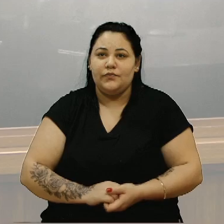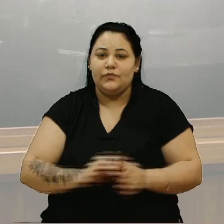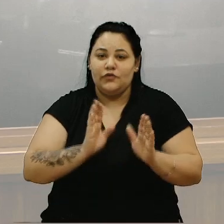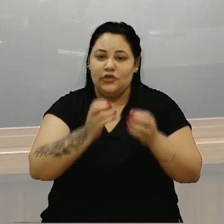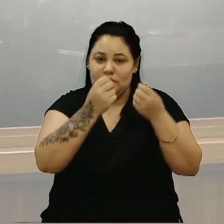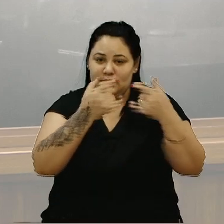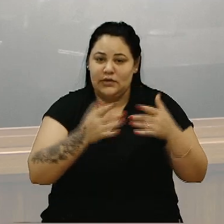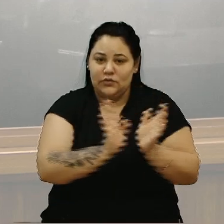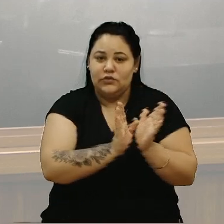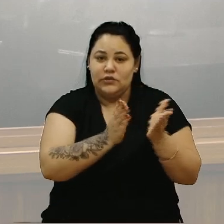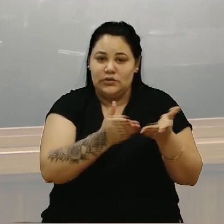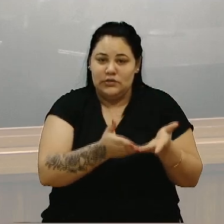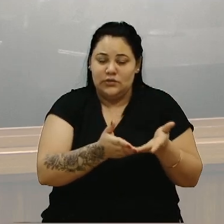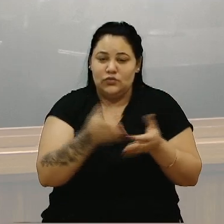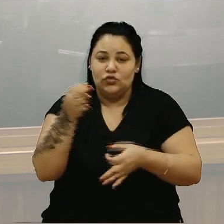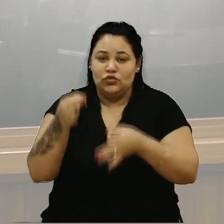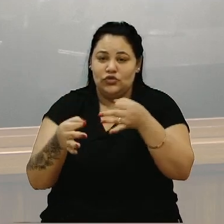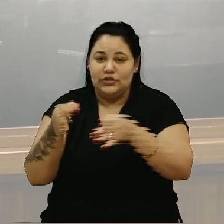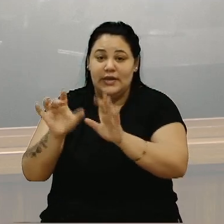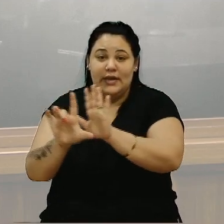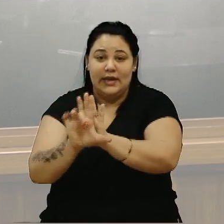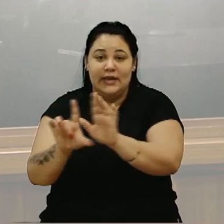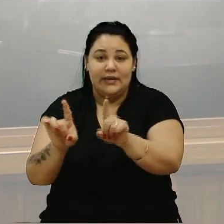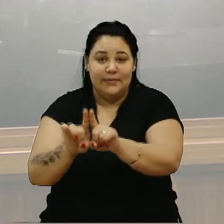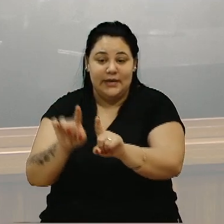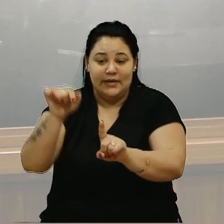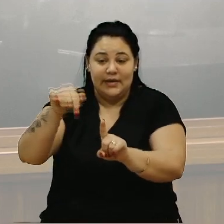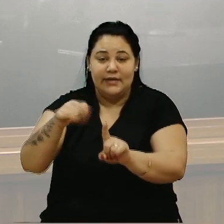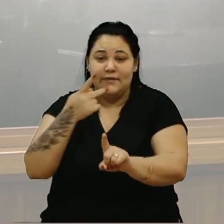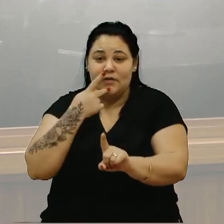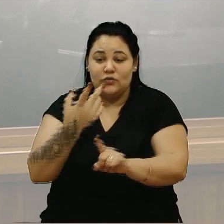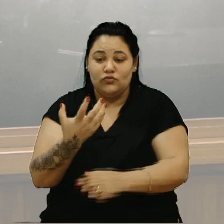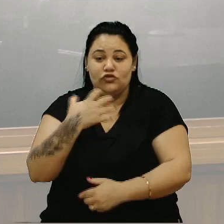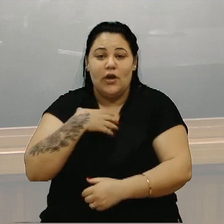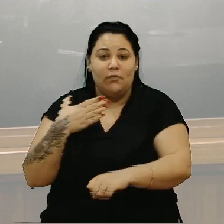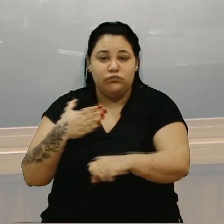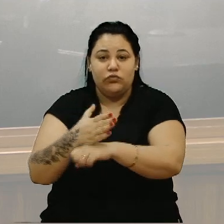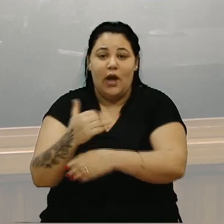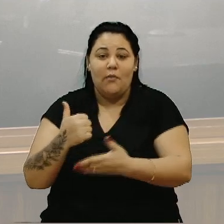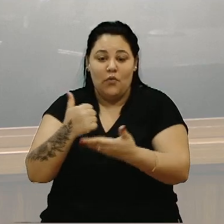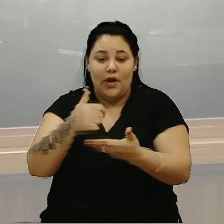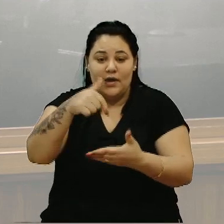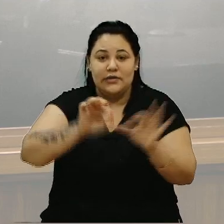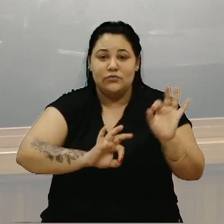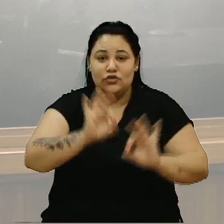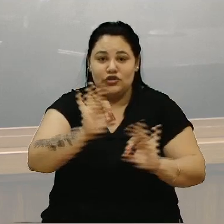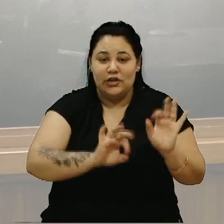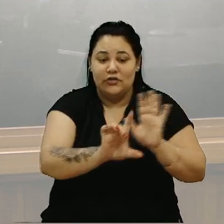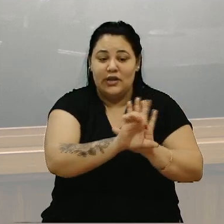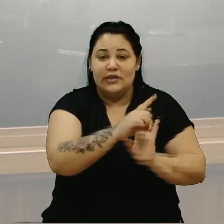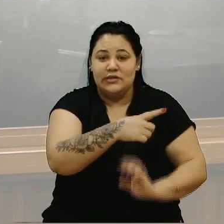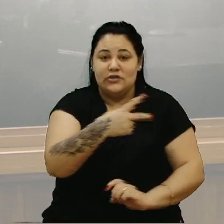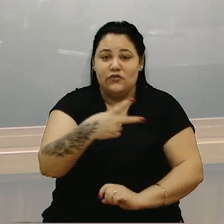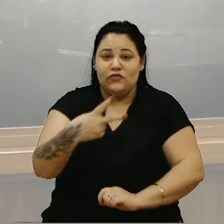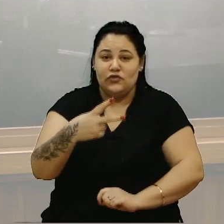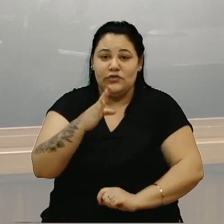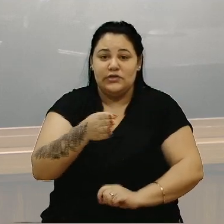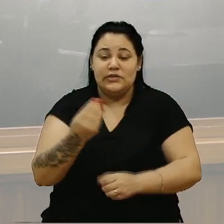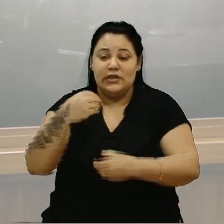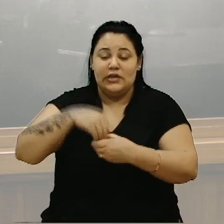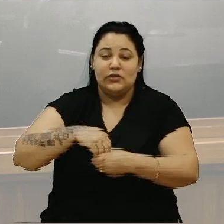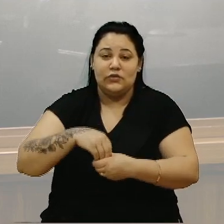de Constituição, Justiça e Legislação, a mesma manifestou-se de forma favorável ao projeto de lei 122, contido no